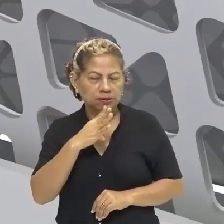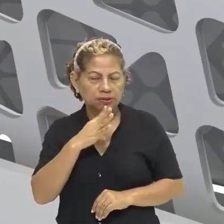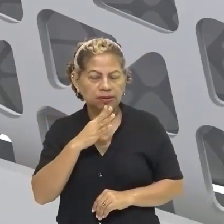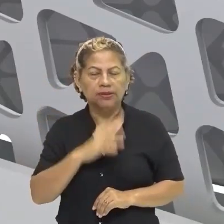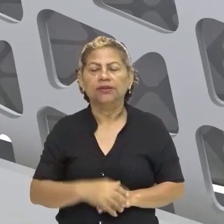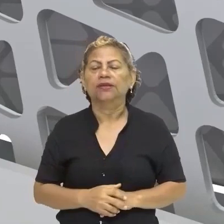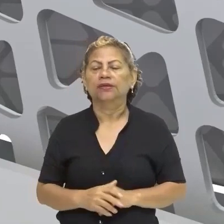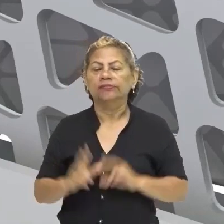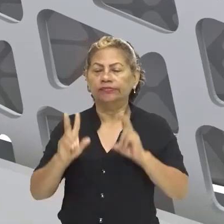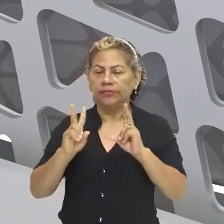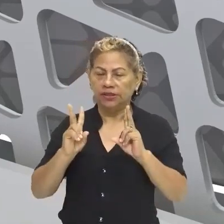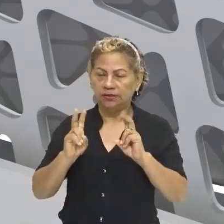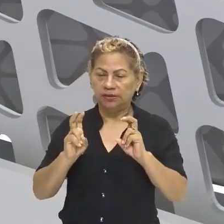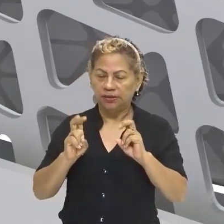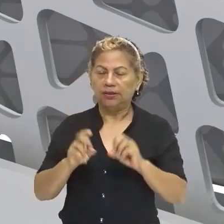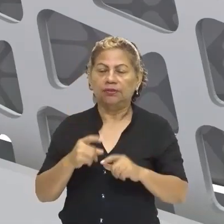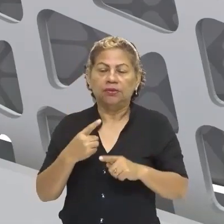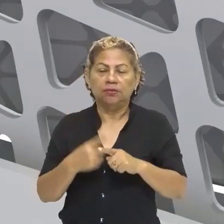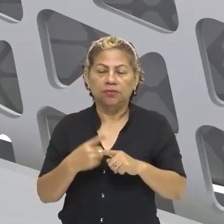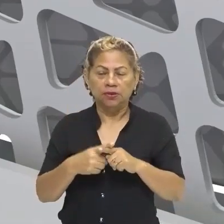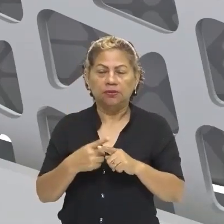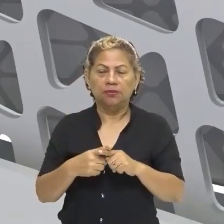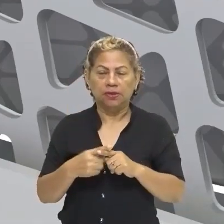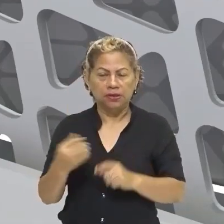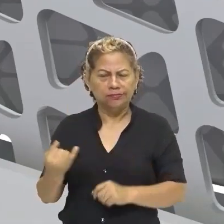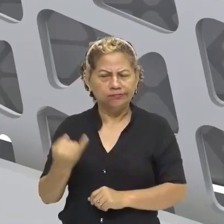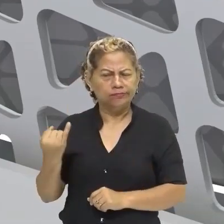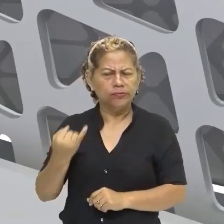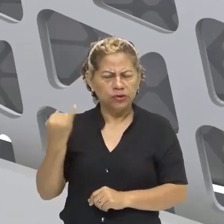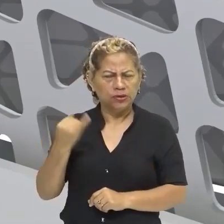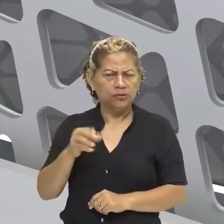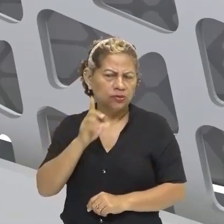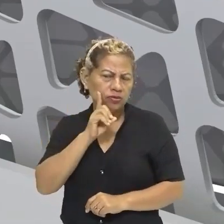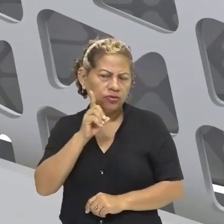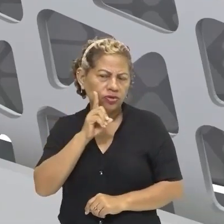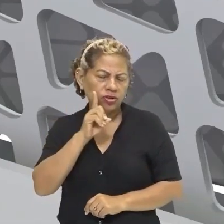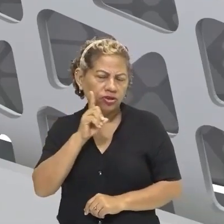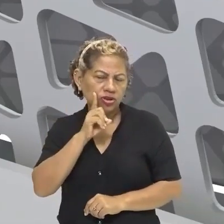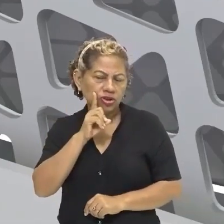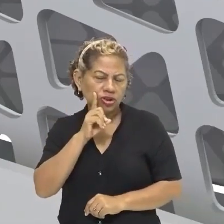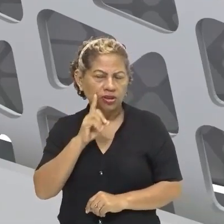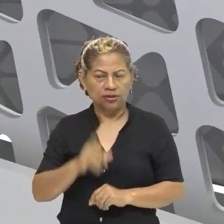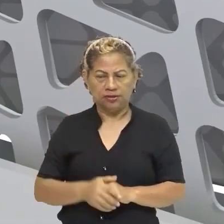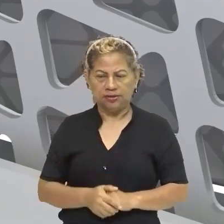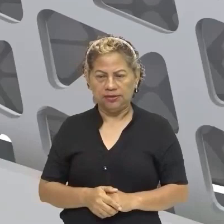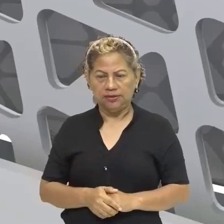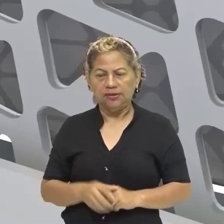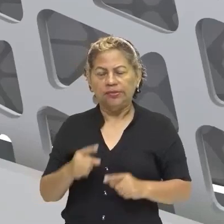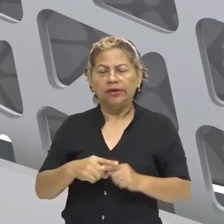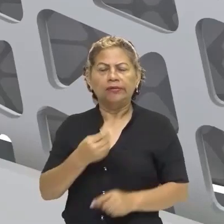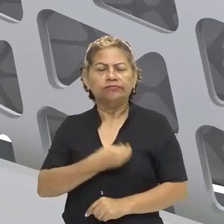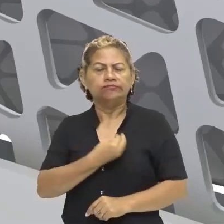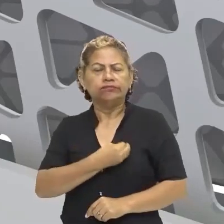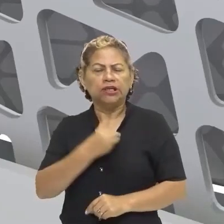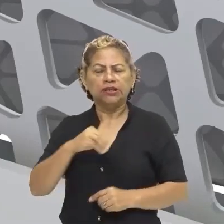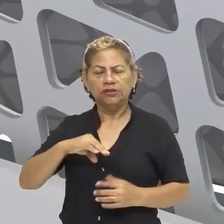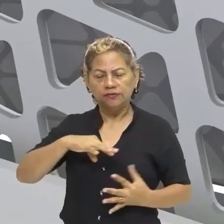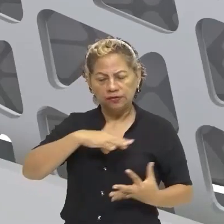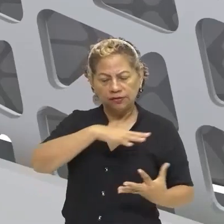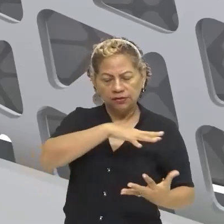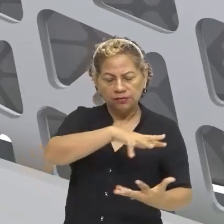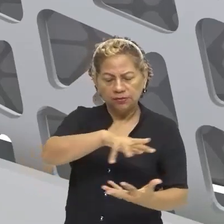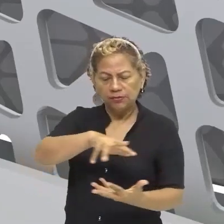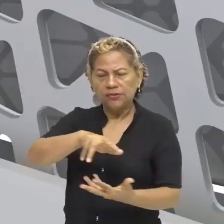assunto, porque ele está diretamente ligado à nossa vida. Nós estamos num planeta que gira em torno do